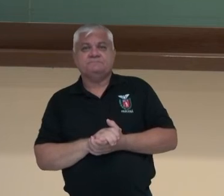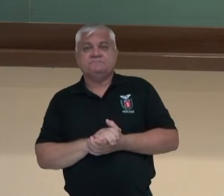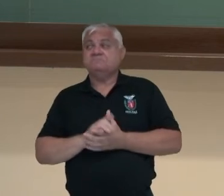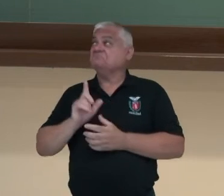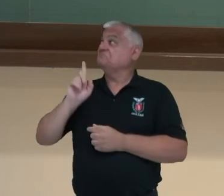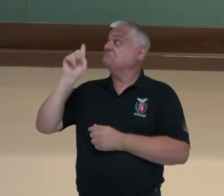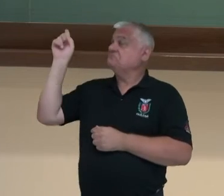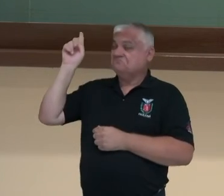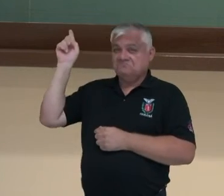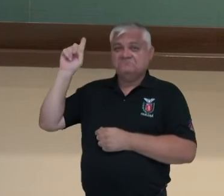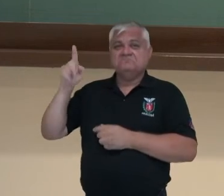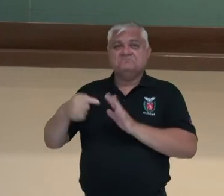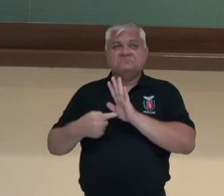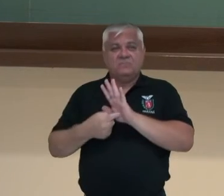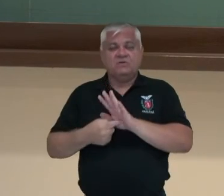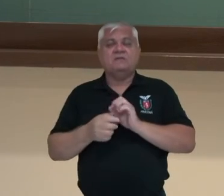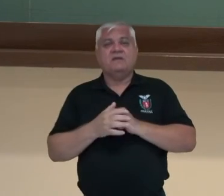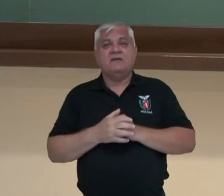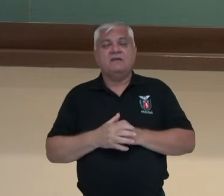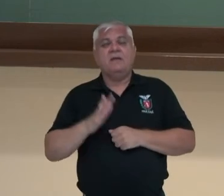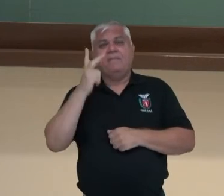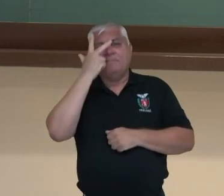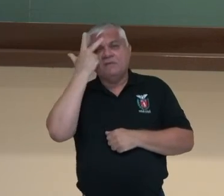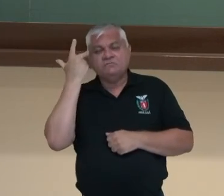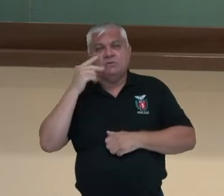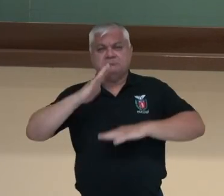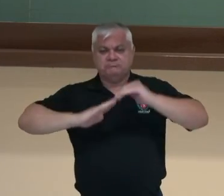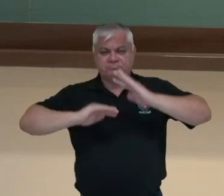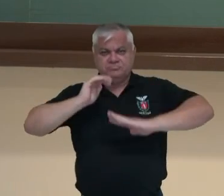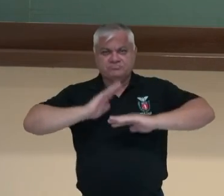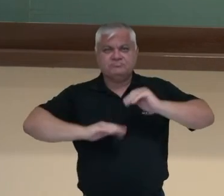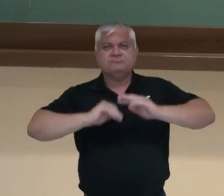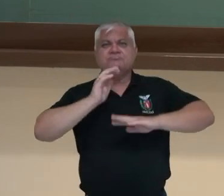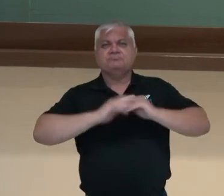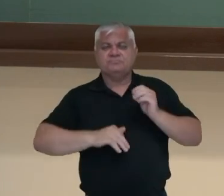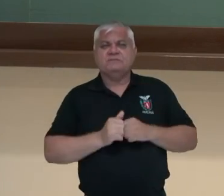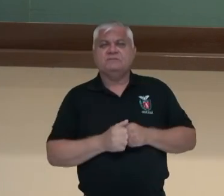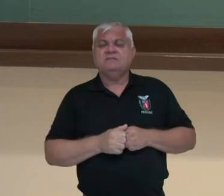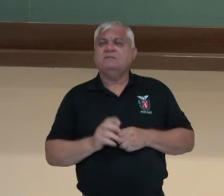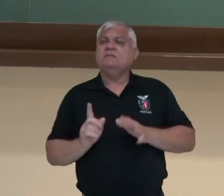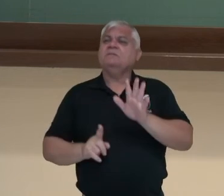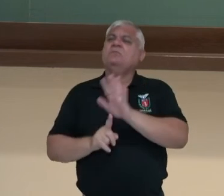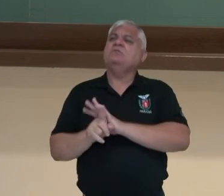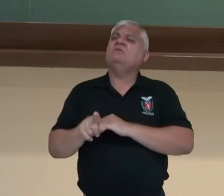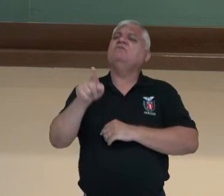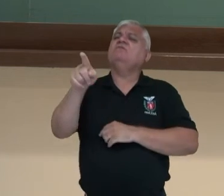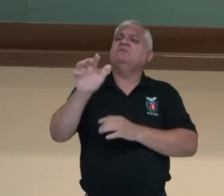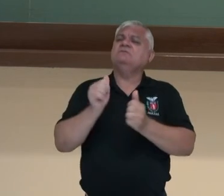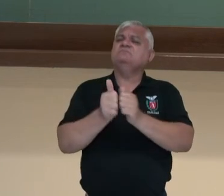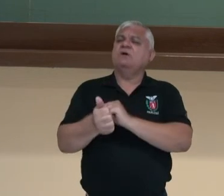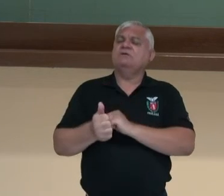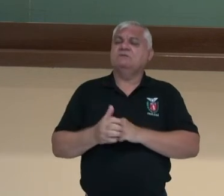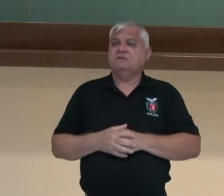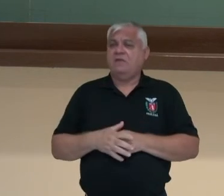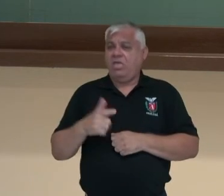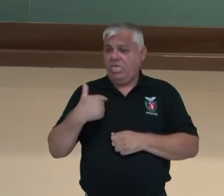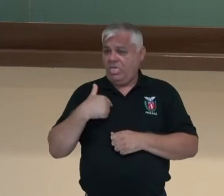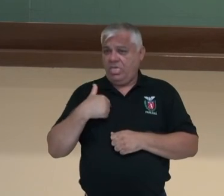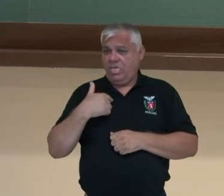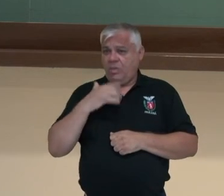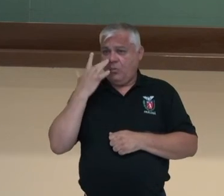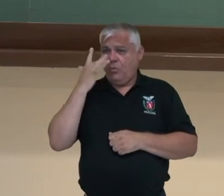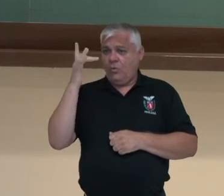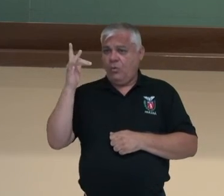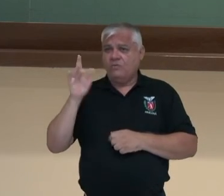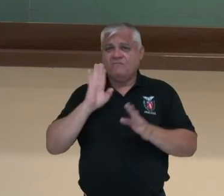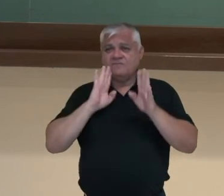vocês, né? Então a pessoa aqui ela pratica esporte e tal e pergunta para outra pessoa qual esporte você pratica e ele diz que é medalha de ouro em Facebook.